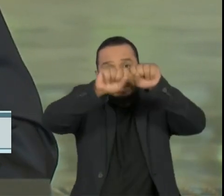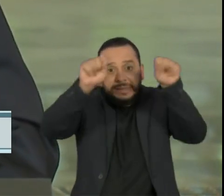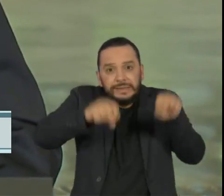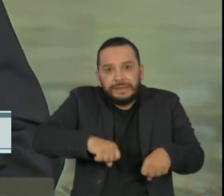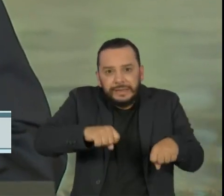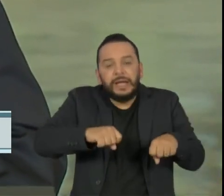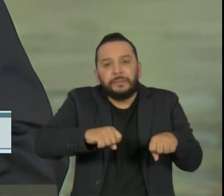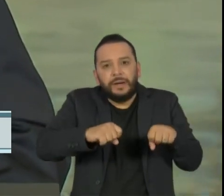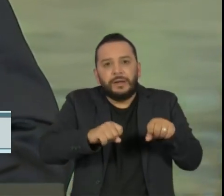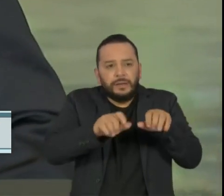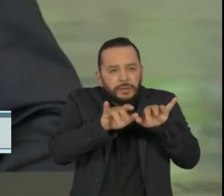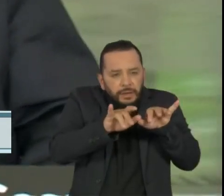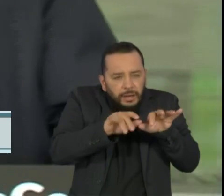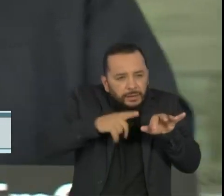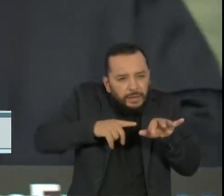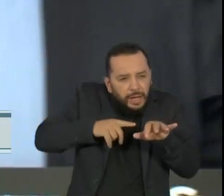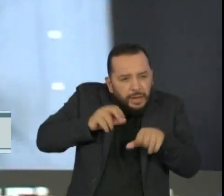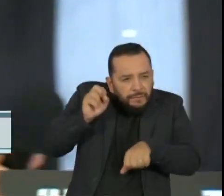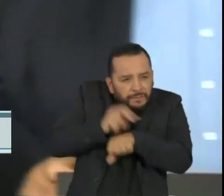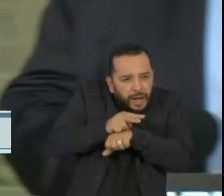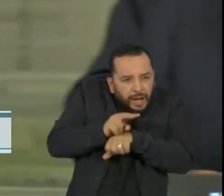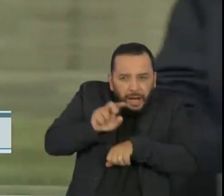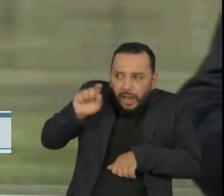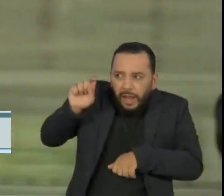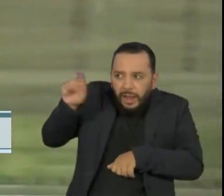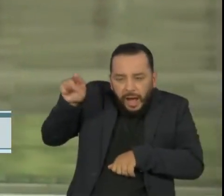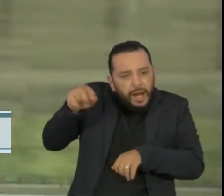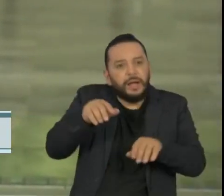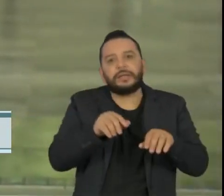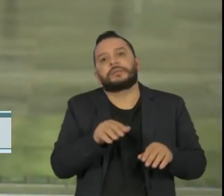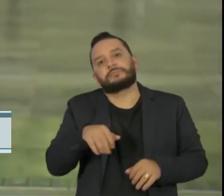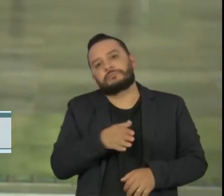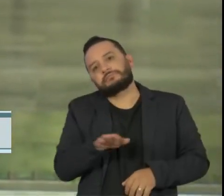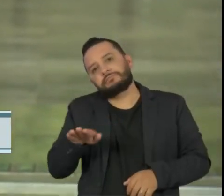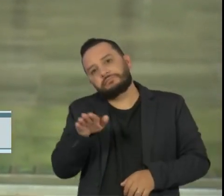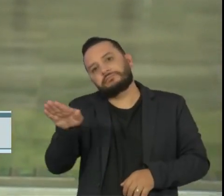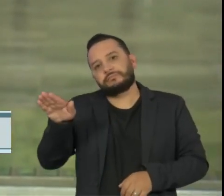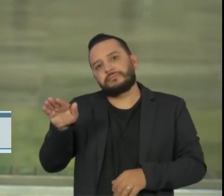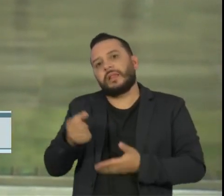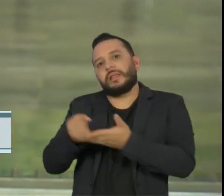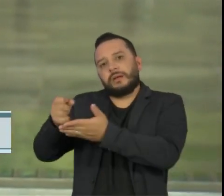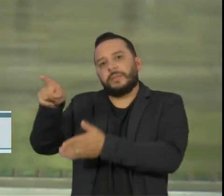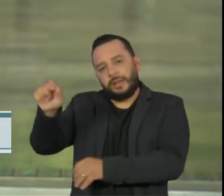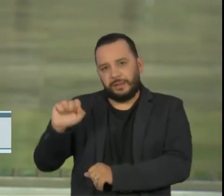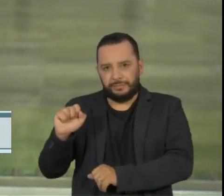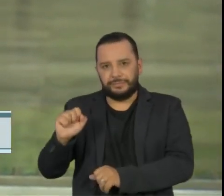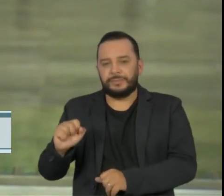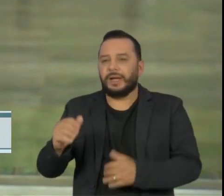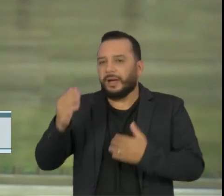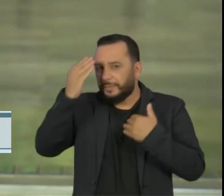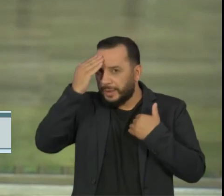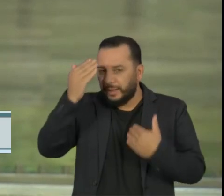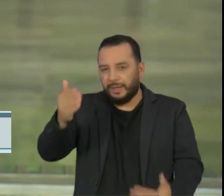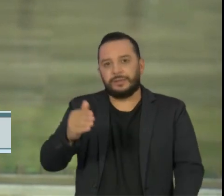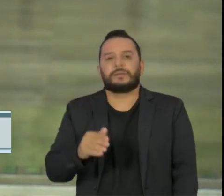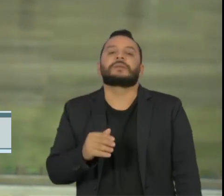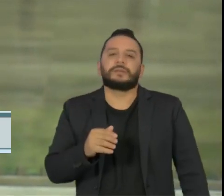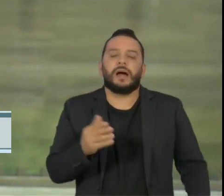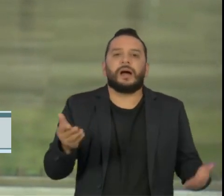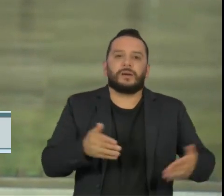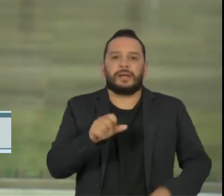Paulo. Obrigado, doutor German. Daniela, obrigado pelas perguntas. Vamos agora para o SBT. Fábio